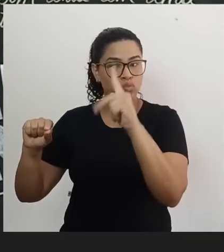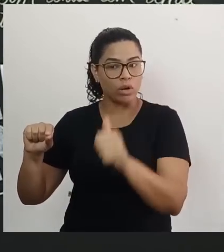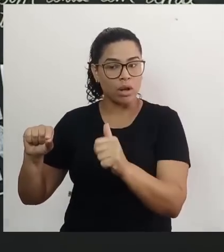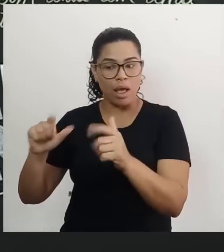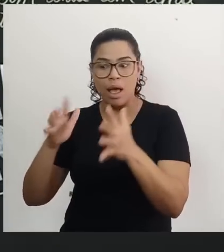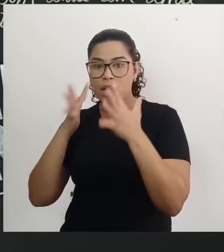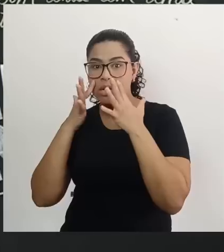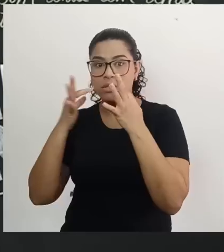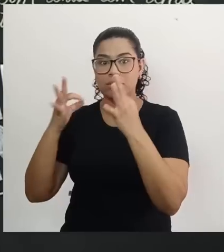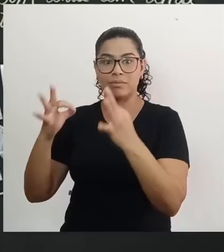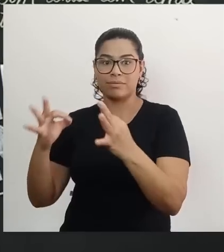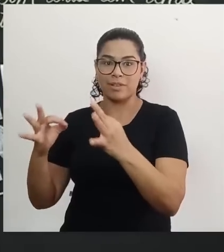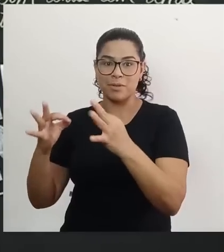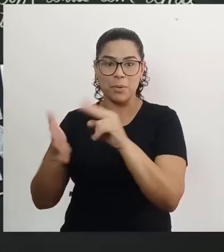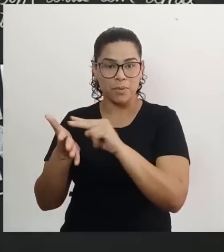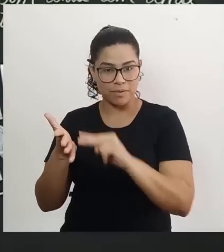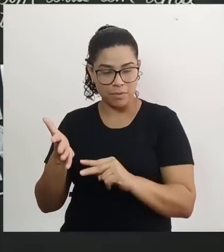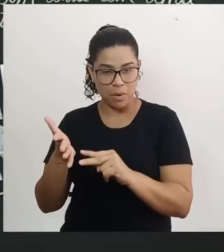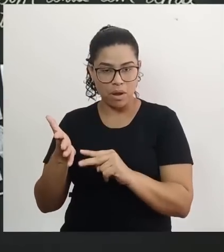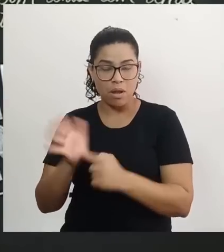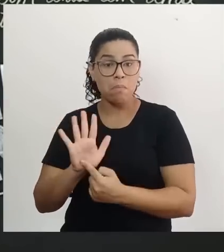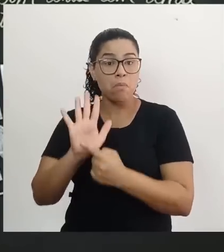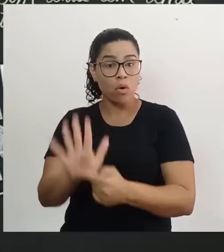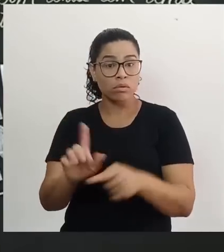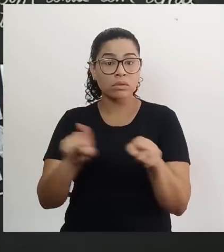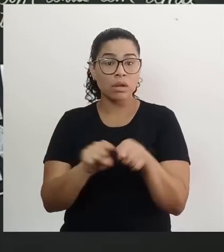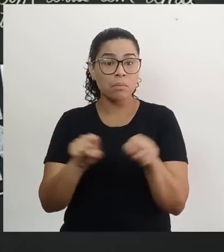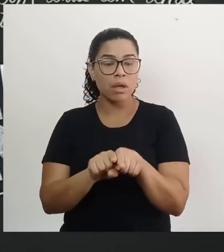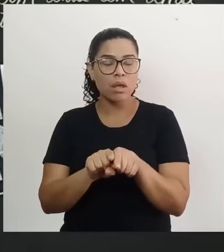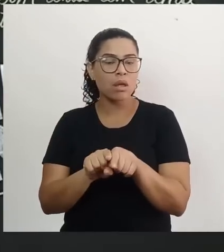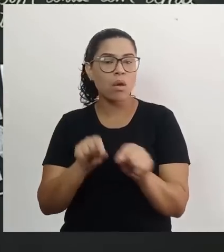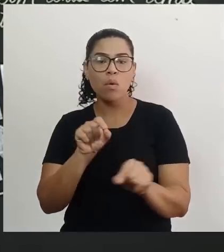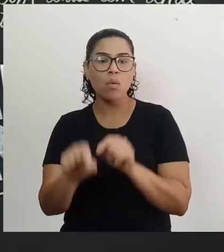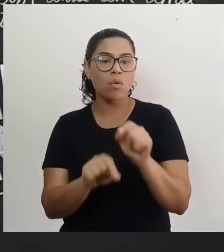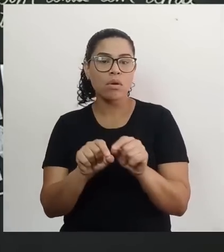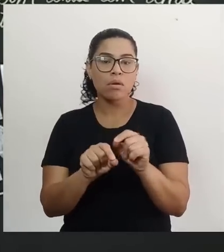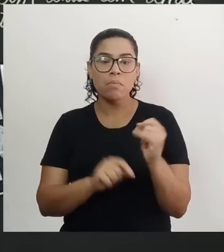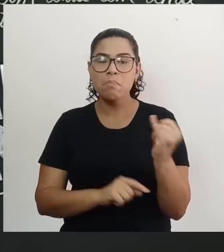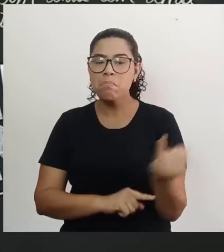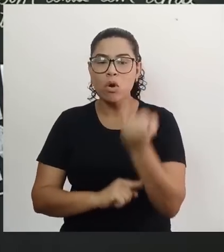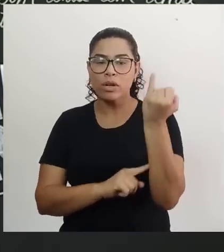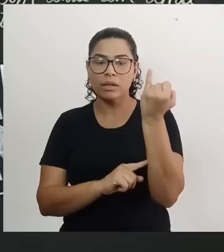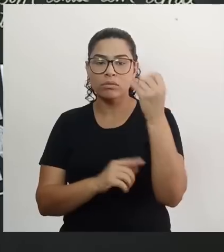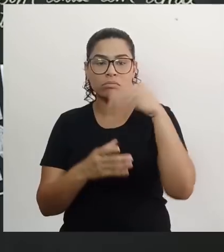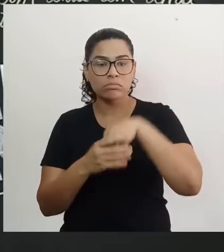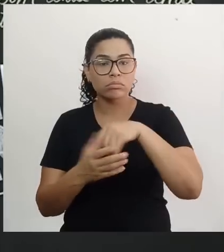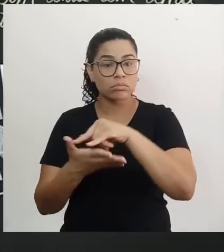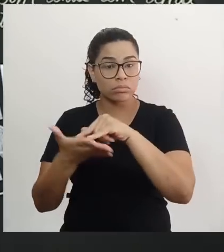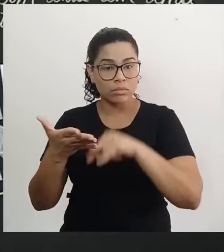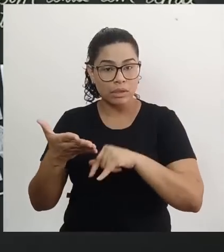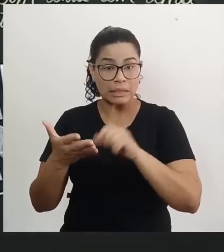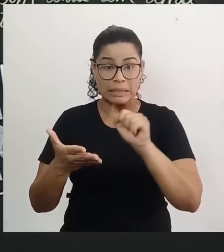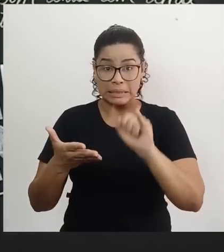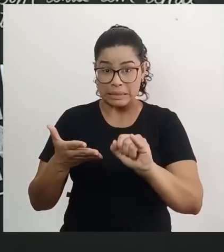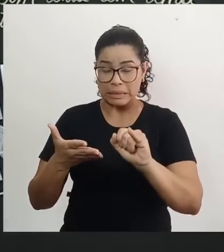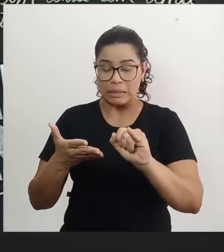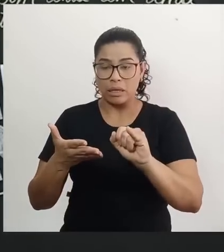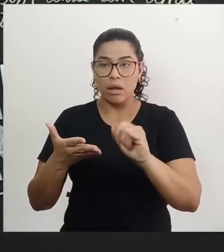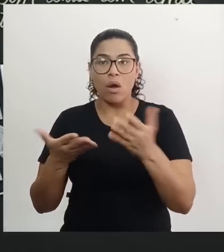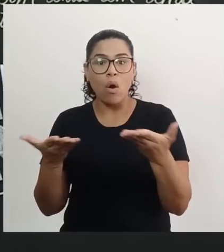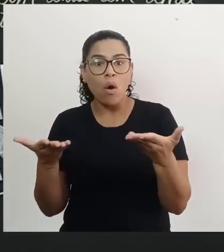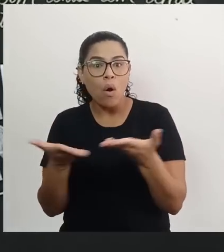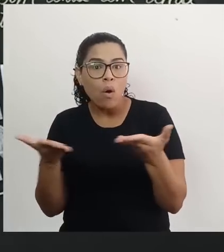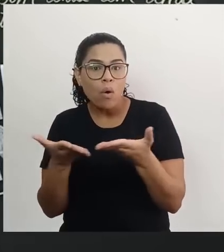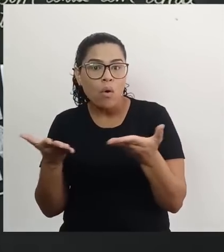que chame a atenção do leitor e que apresente também o conteúdo fundamental do meu texto, né? Se o editorial vai ser lançado, por exemplo, no